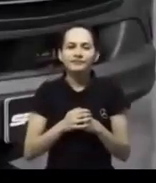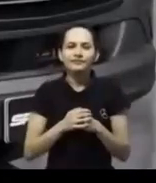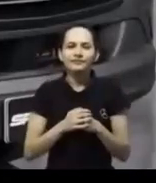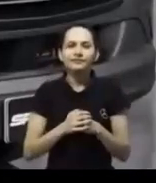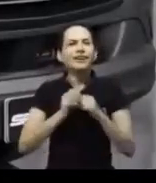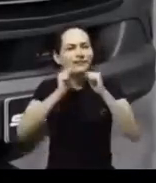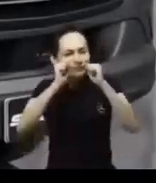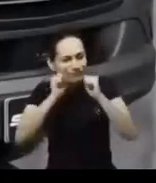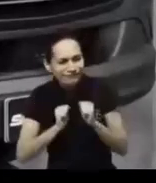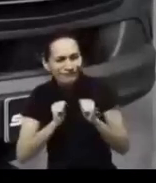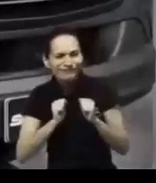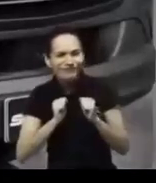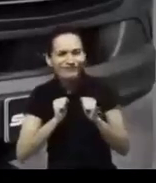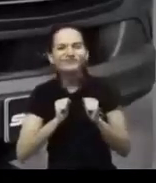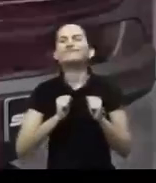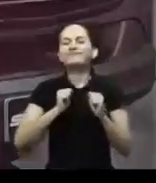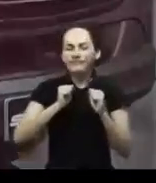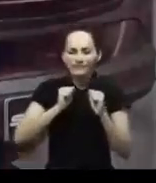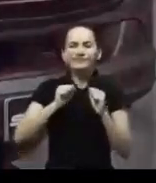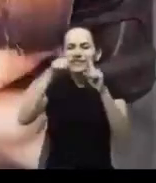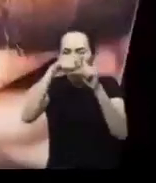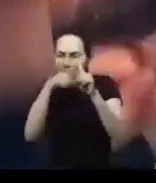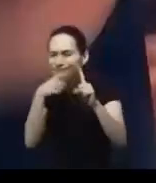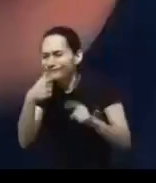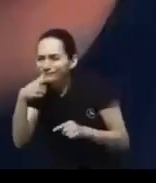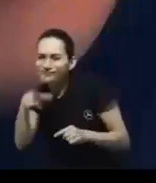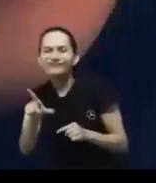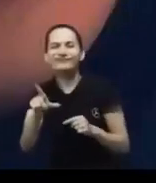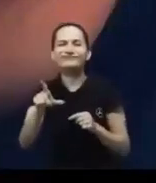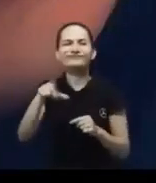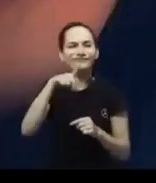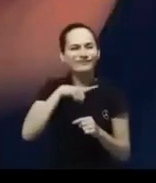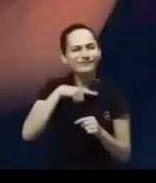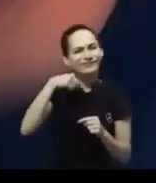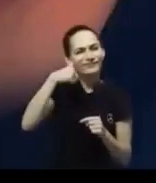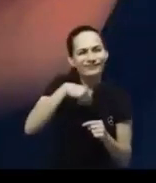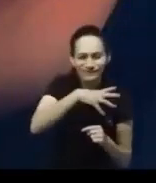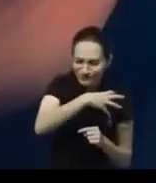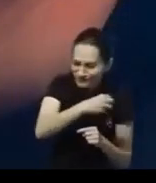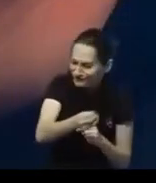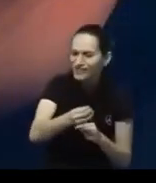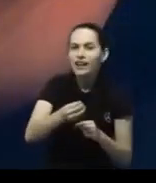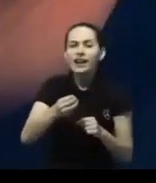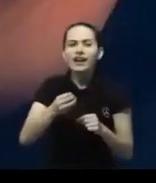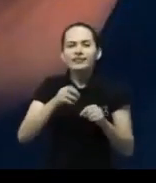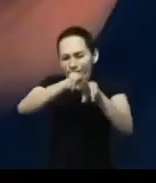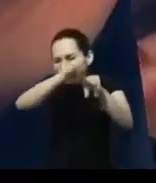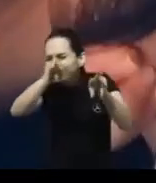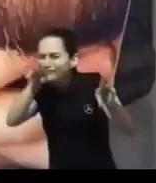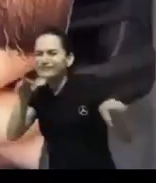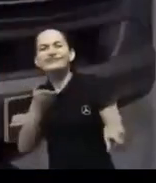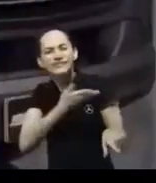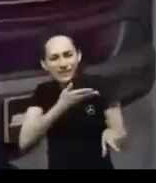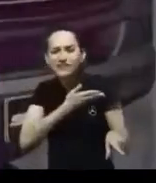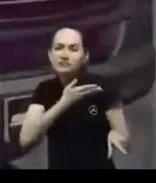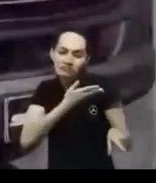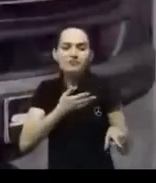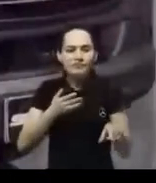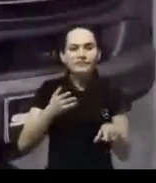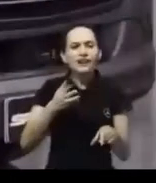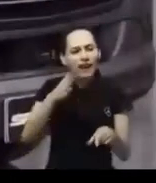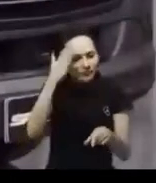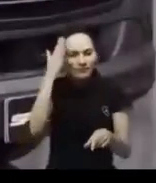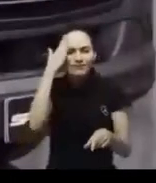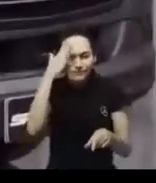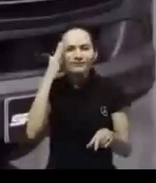pude exercer a maternidade, né, que é o sonho de muitas mães, de muitas amigas que eu sei que vão se identificar com o que eu estou falando aqui, muitas famílias daqui